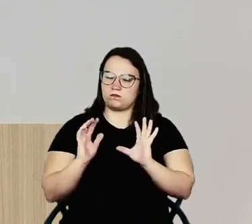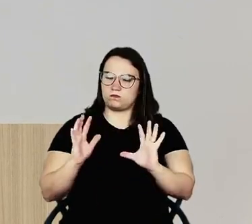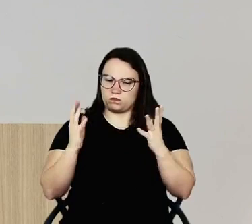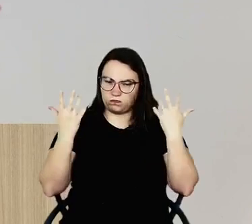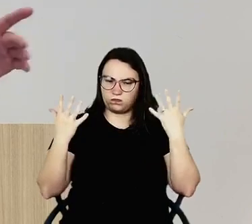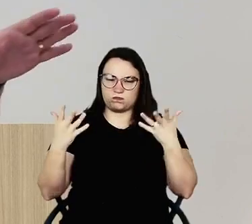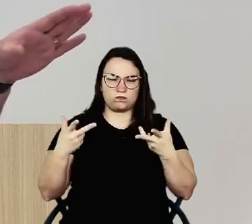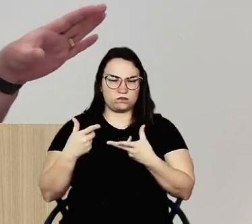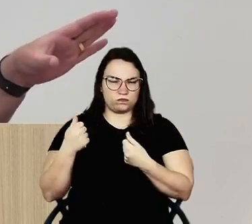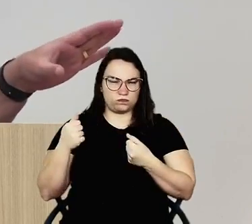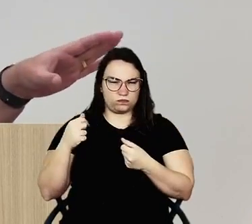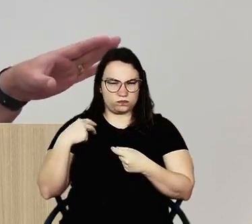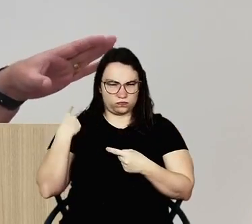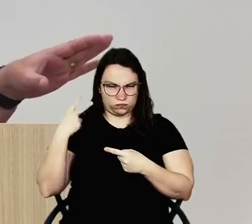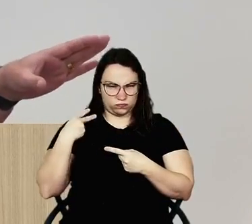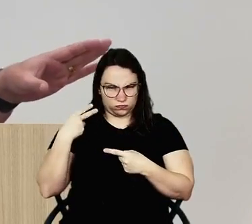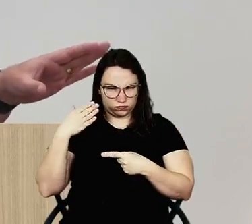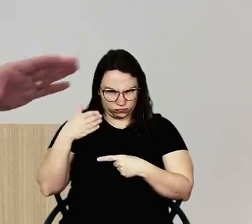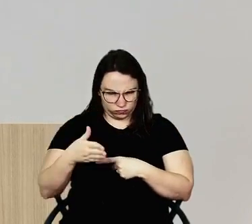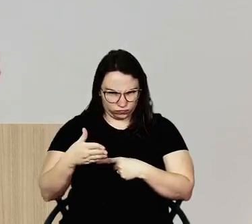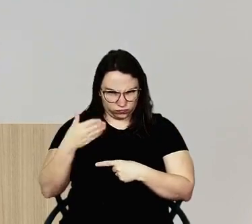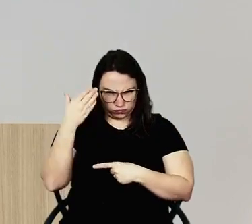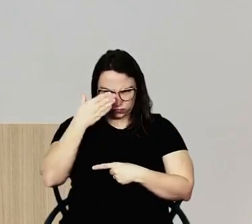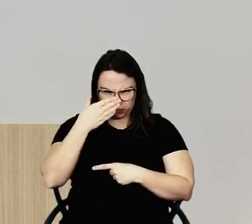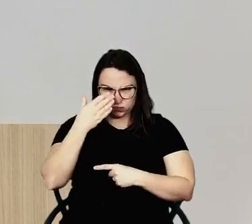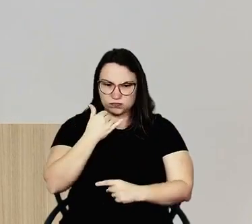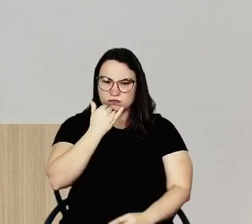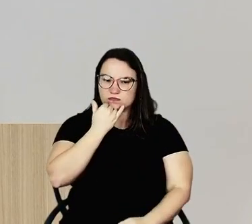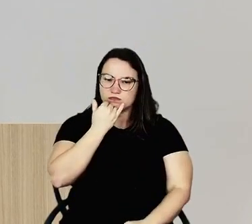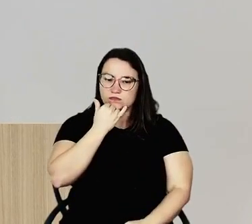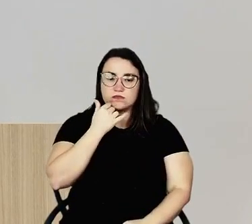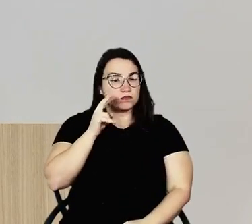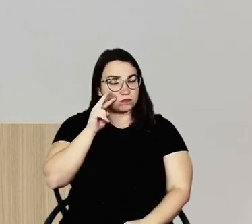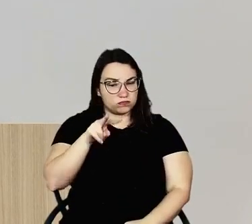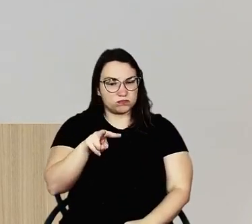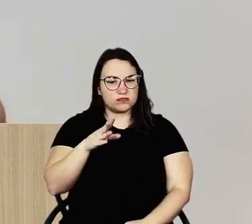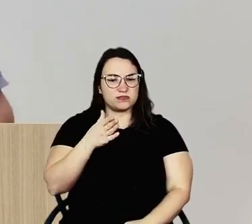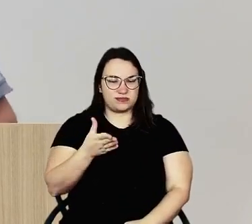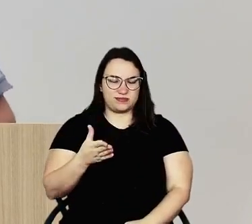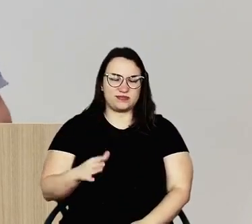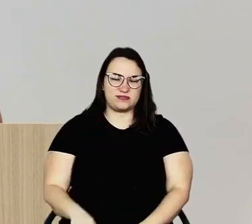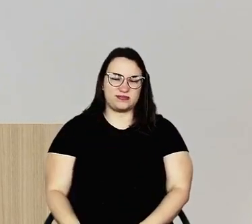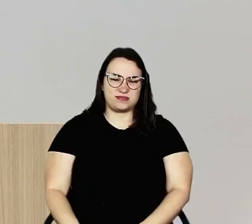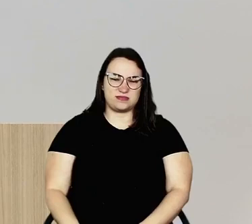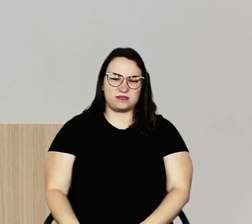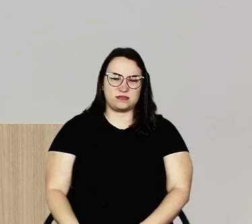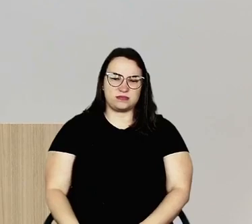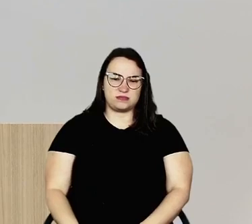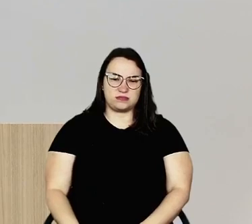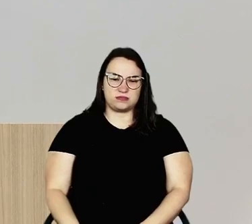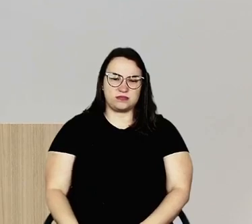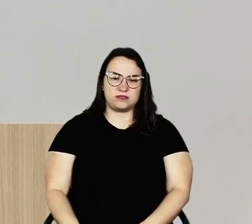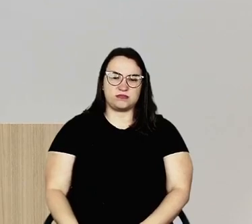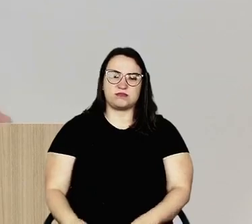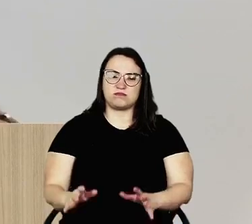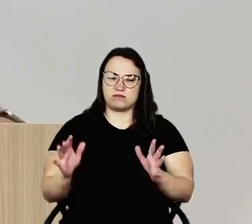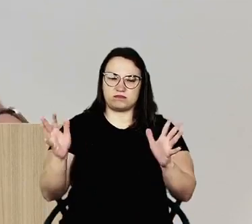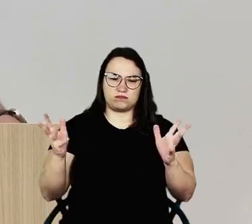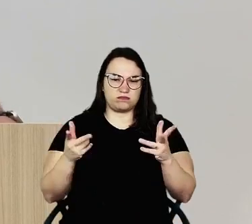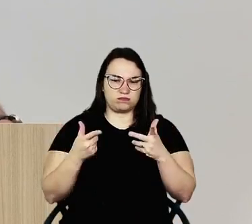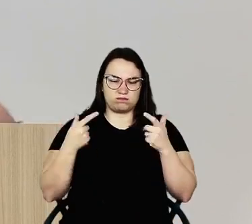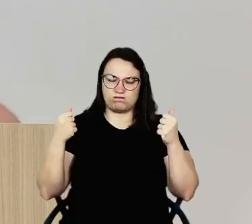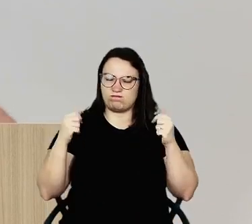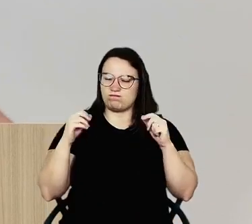algum Vereador tava lá que eu não vi Desculpa mas esses aí eu vi lá se todos estavam veram que foi brilhante é muito